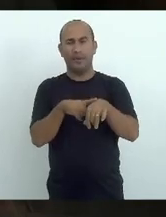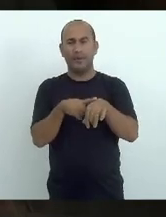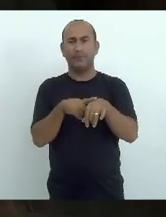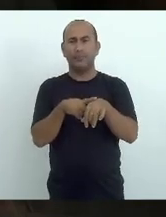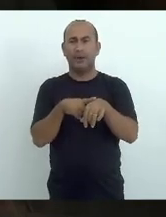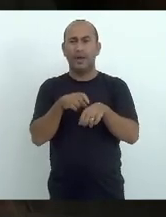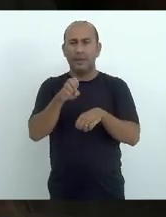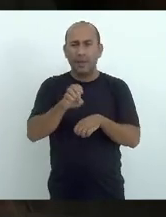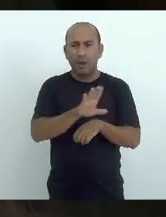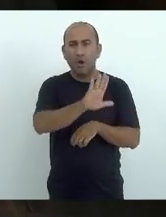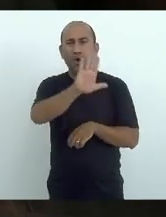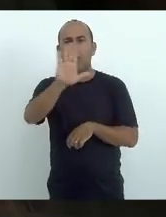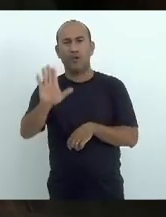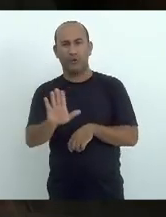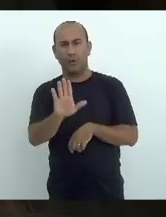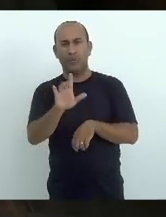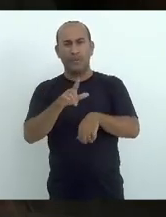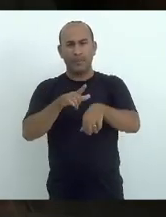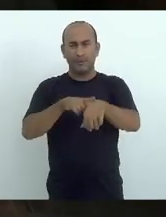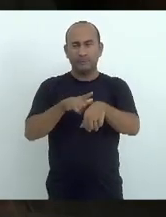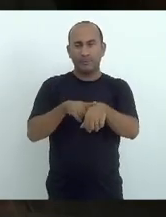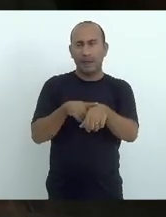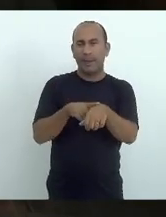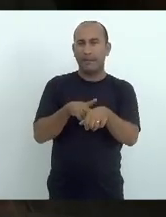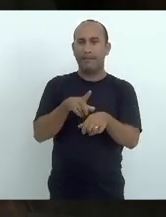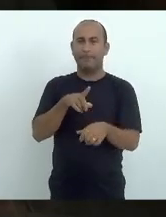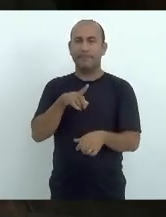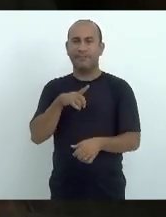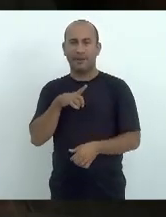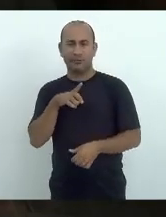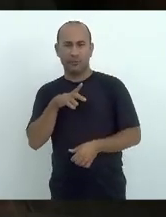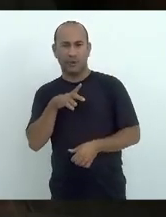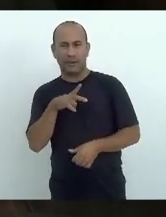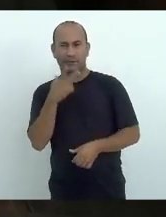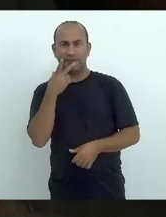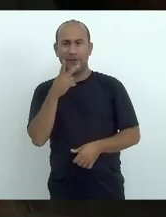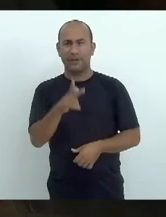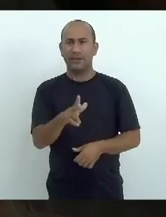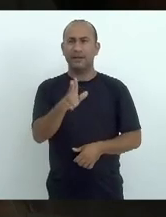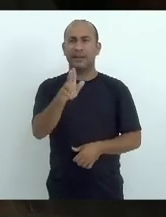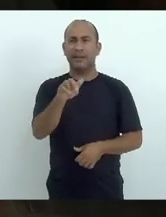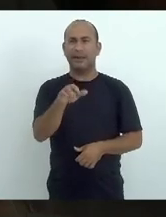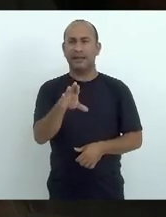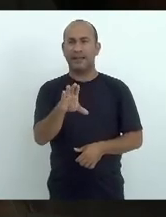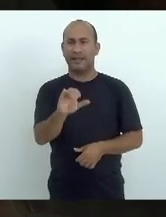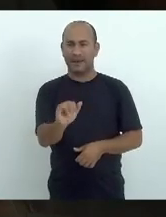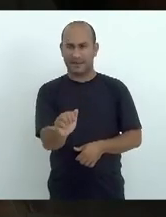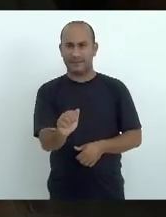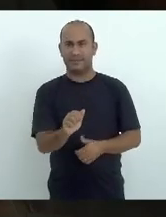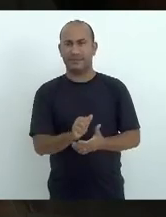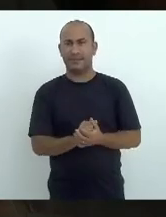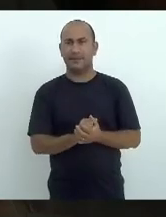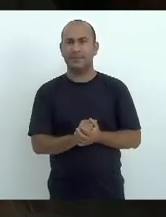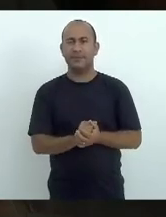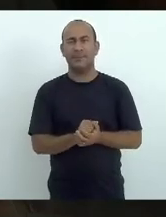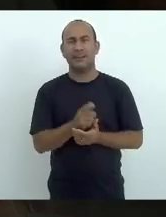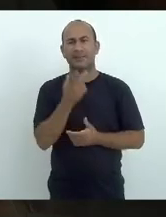geral, e, em particular, da Grécia. Durante 5 anos